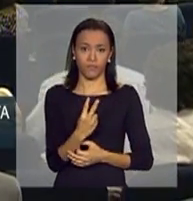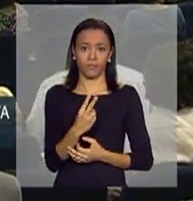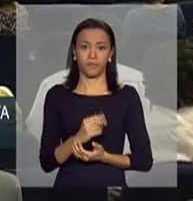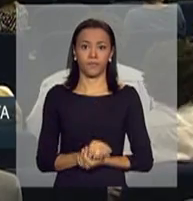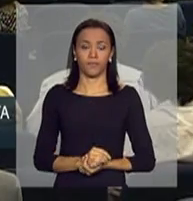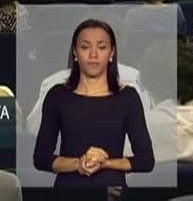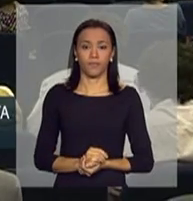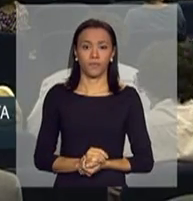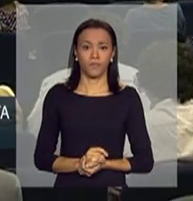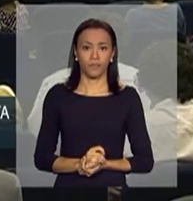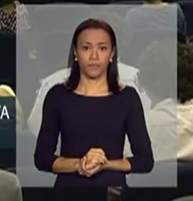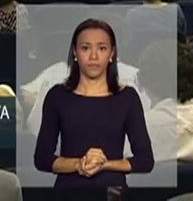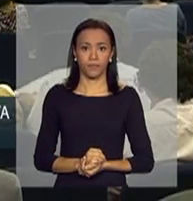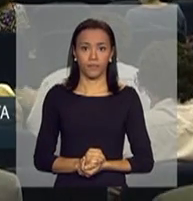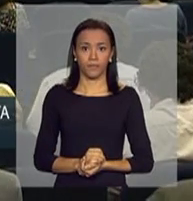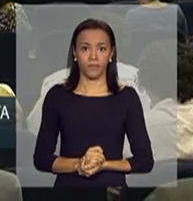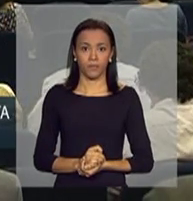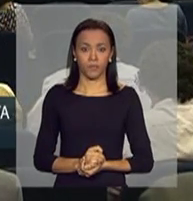Funciona?